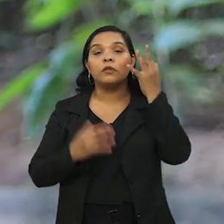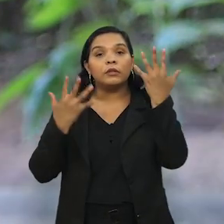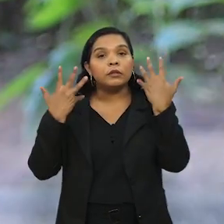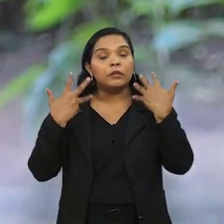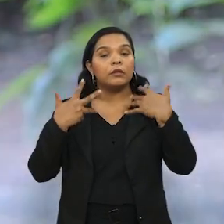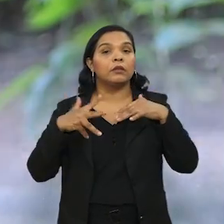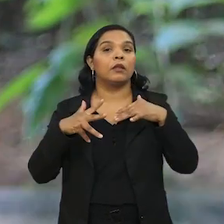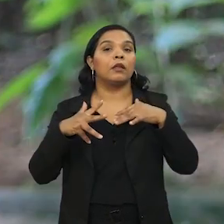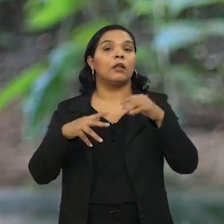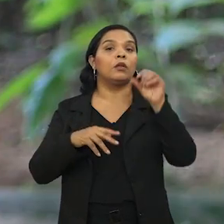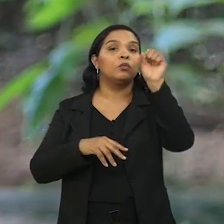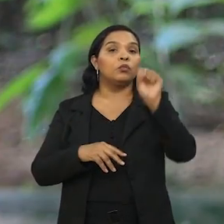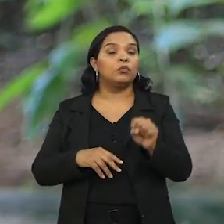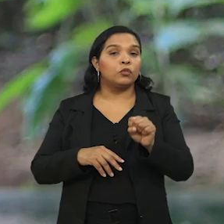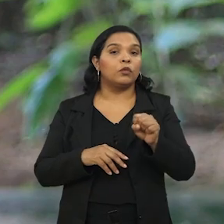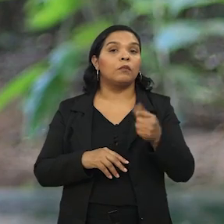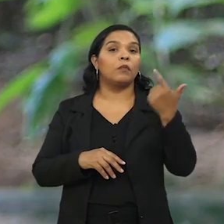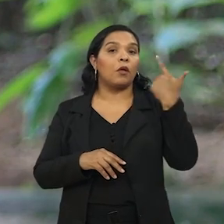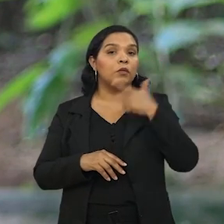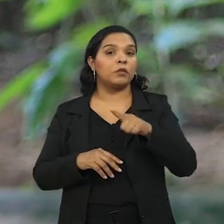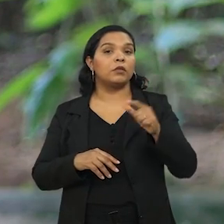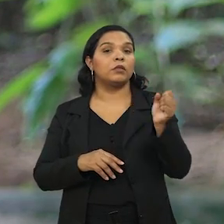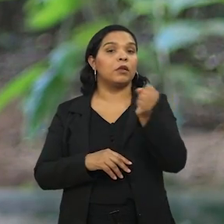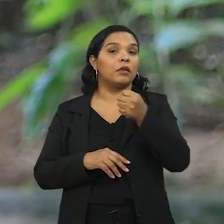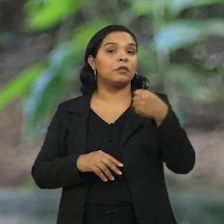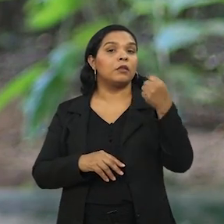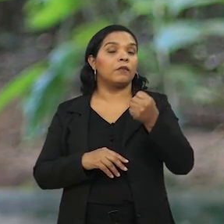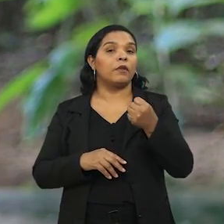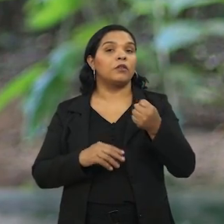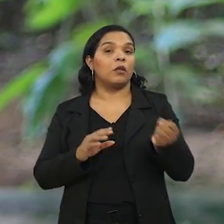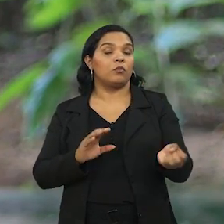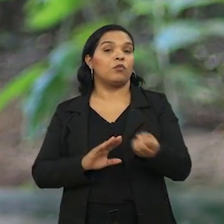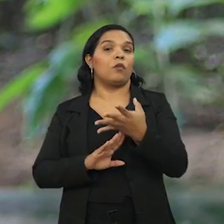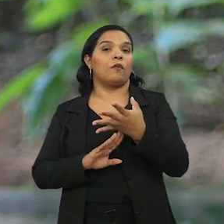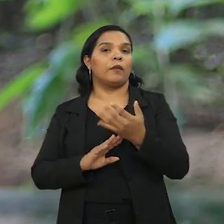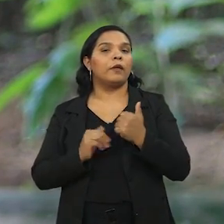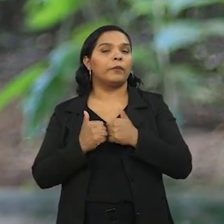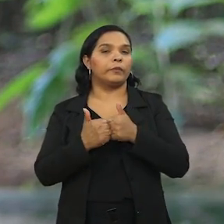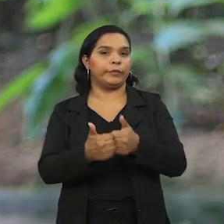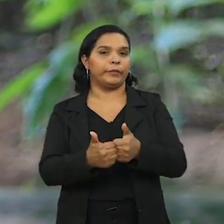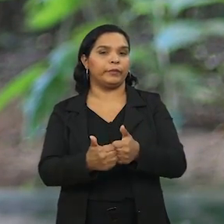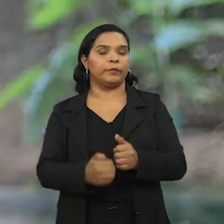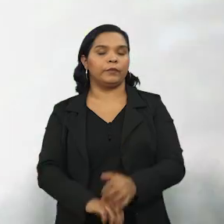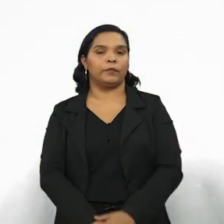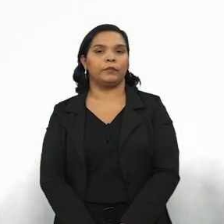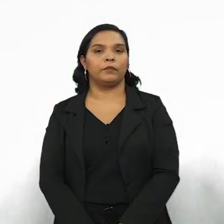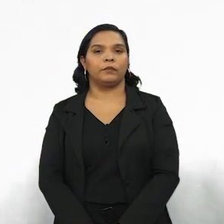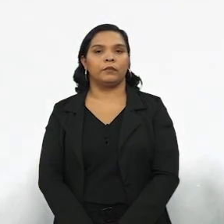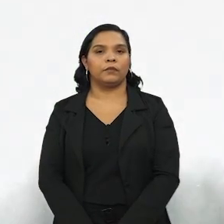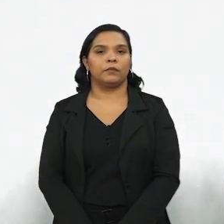do sul e extremo sul da Bahia para chegar a uma cerveja cada vez mais original. Acompanhe.